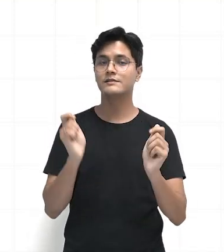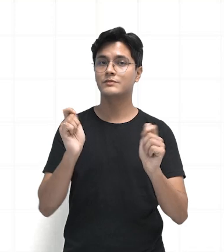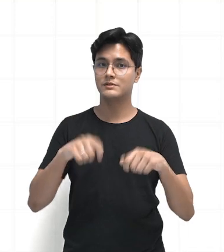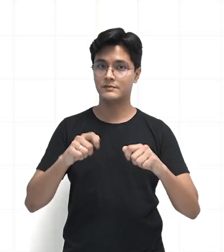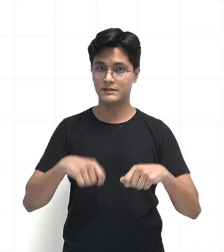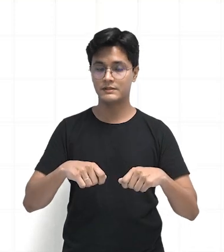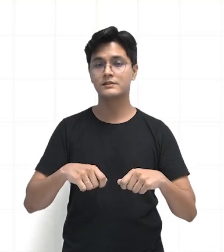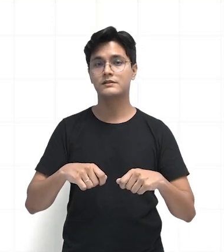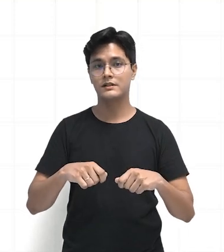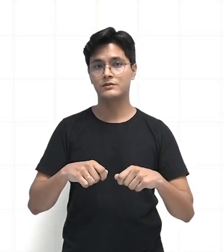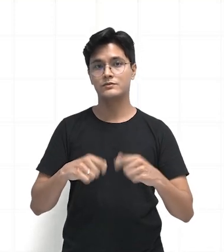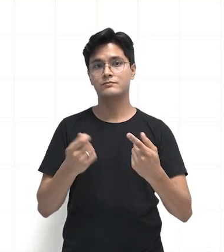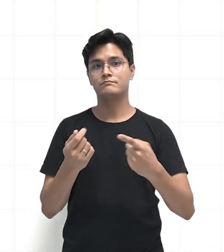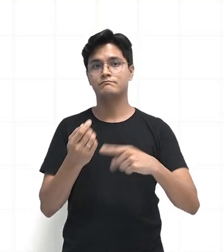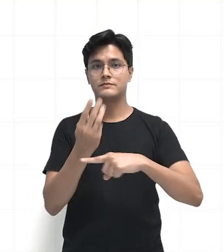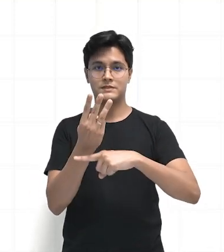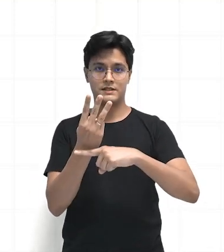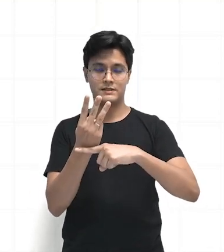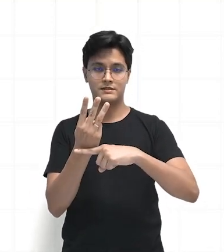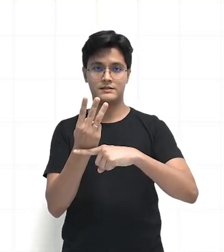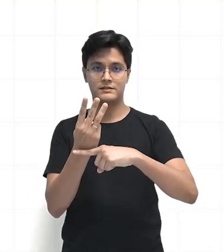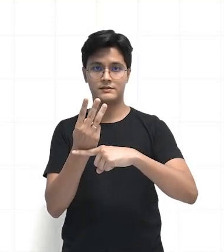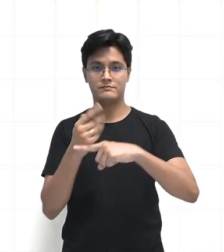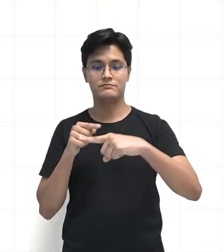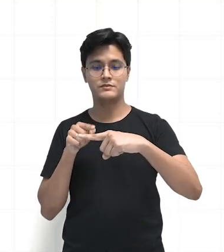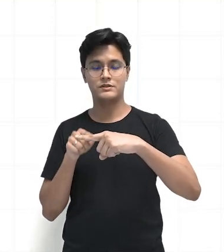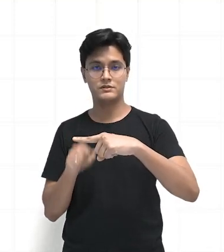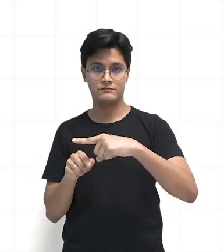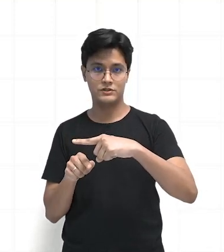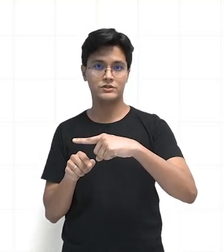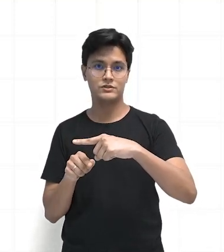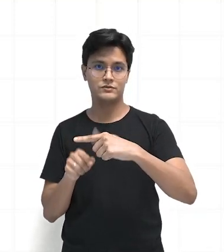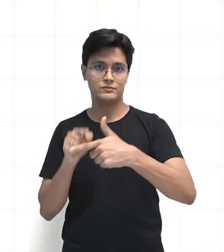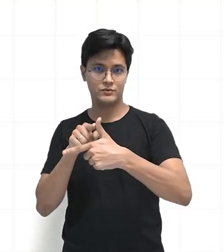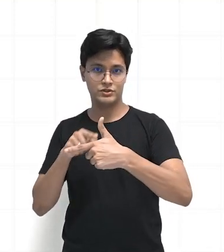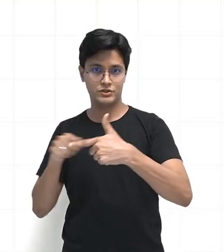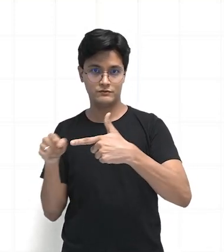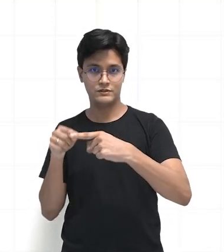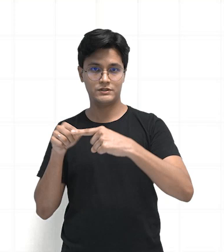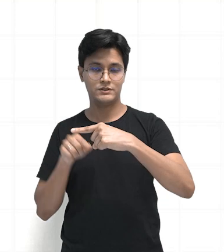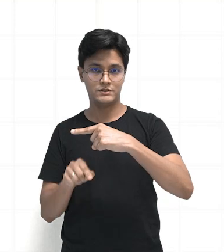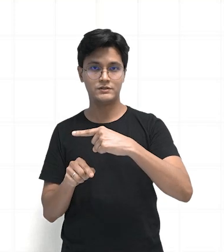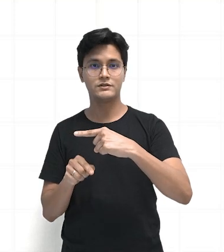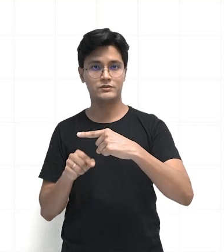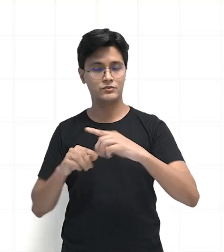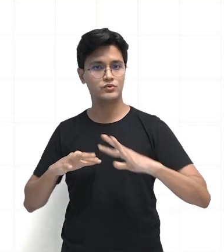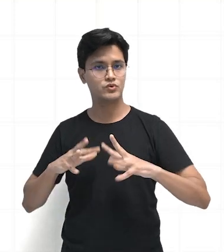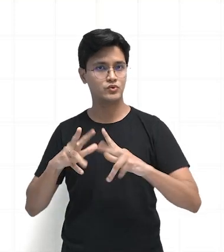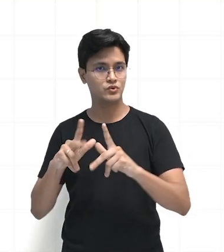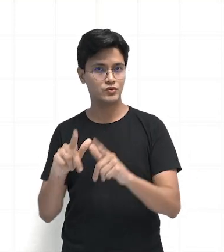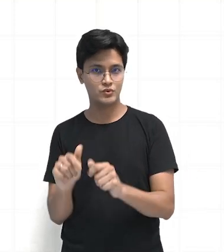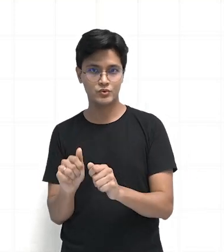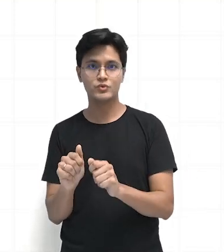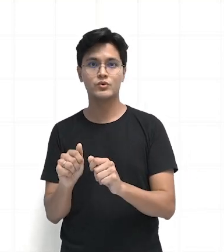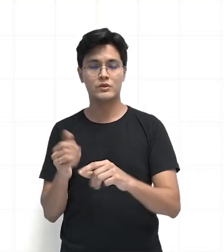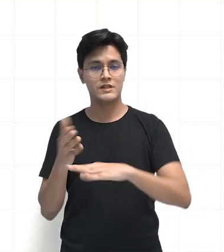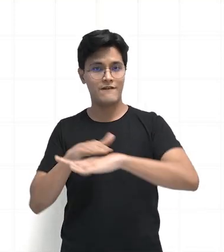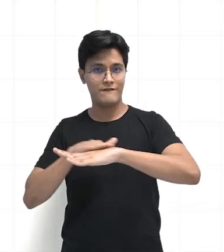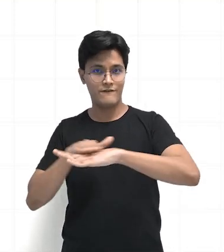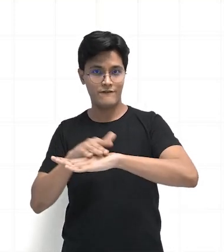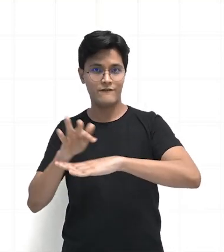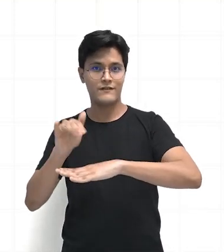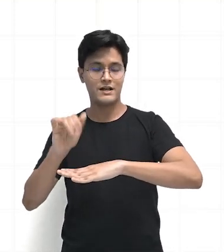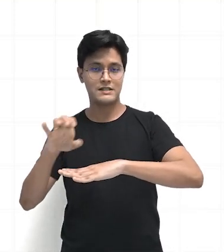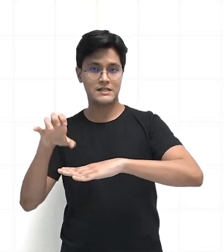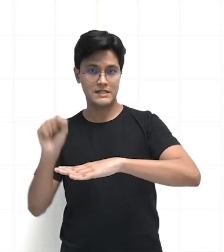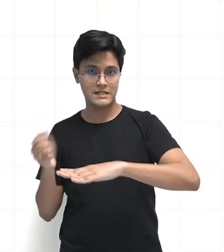favoráveis dividido pelo total. O espaço amostral, que são todas as faces de um dado, ou